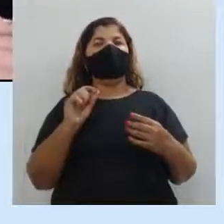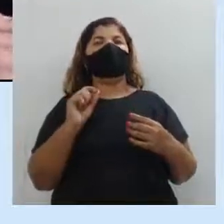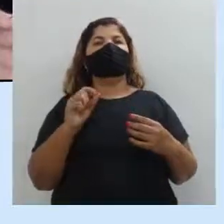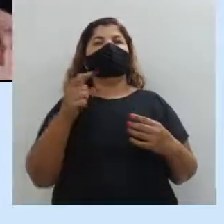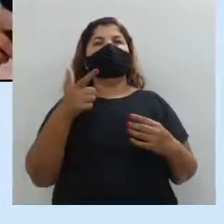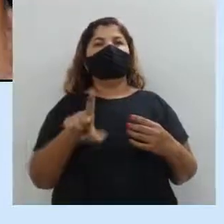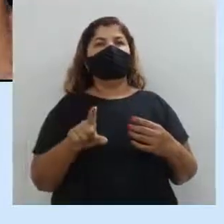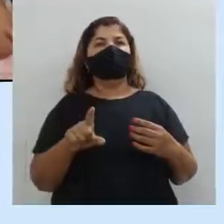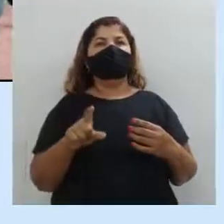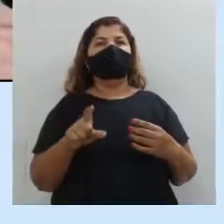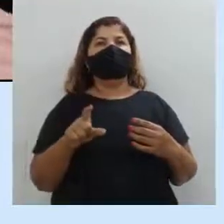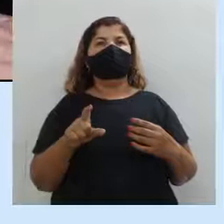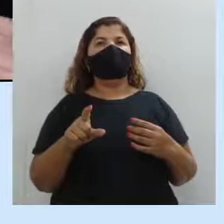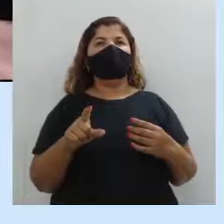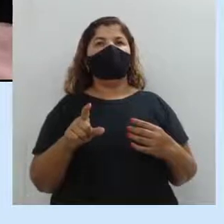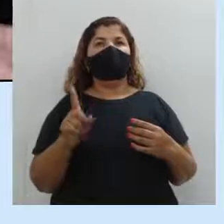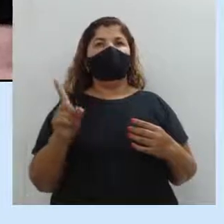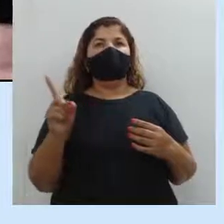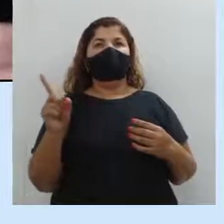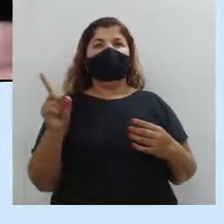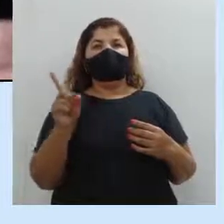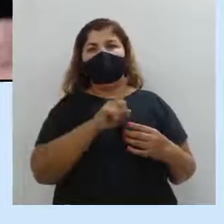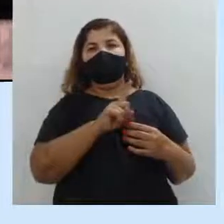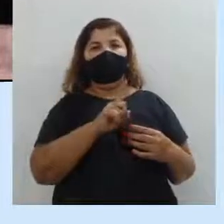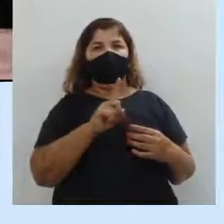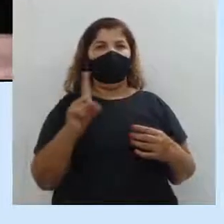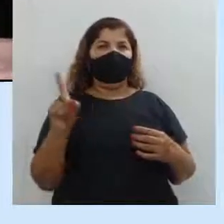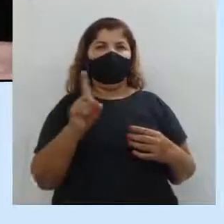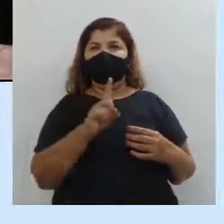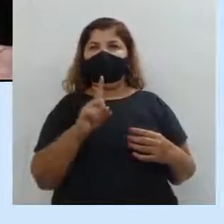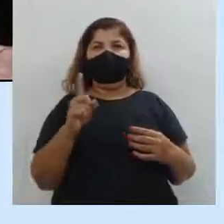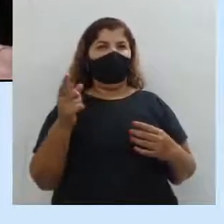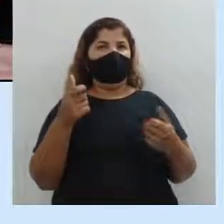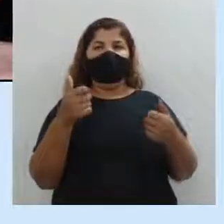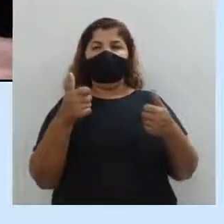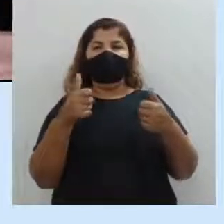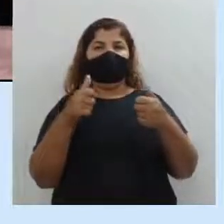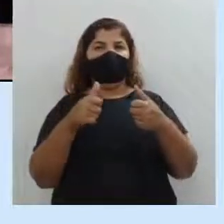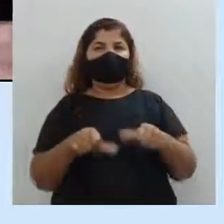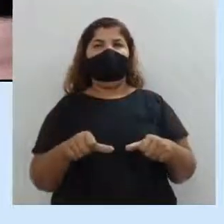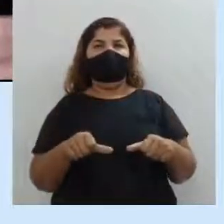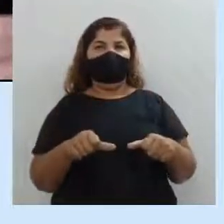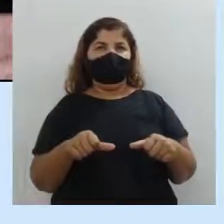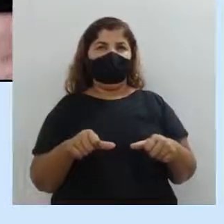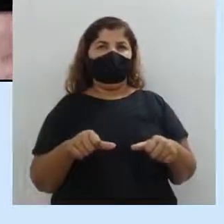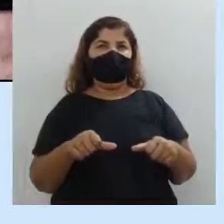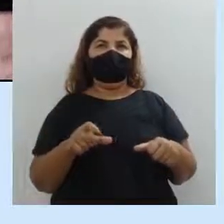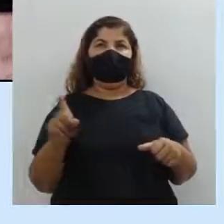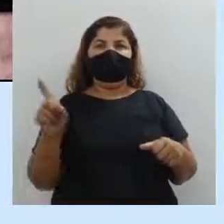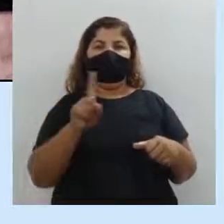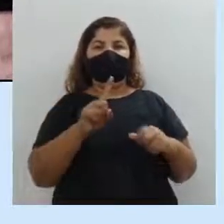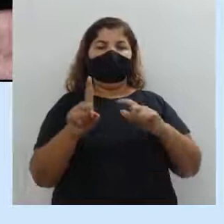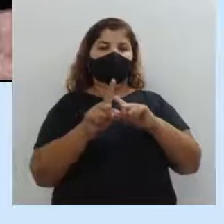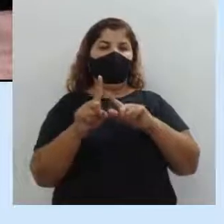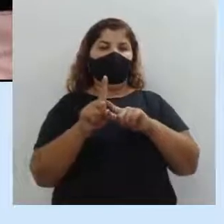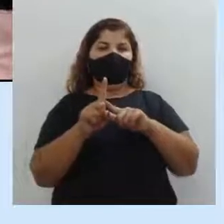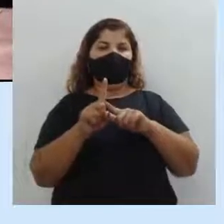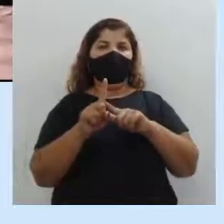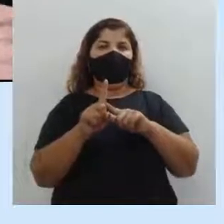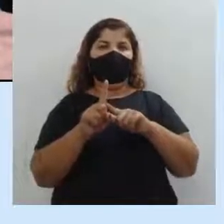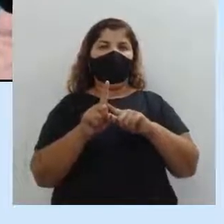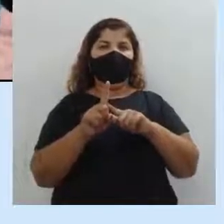advérbio? A palavra não. Não está. Então, a palavra não